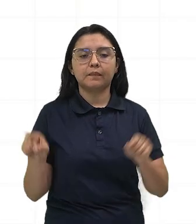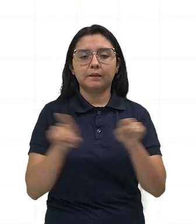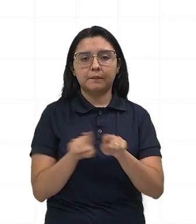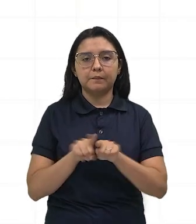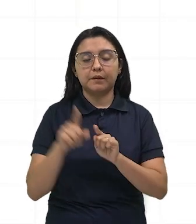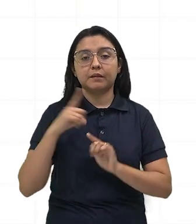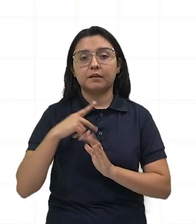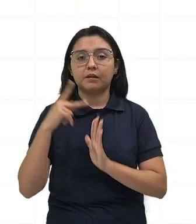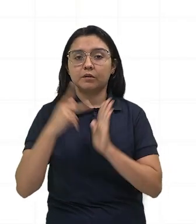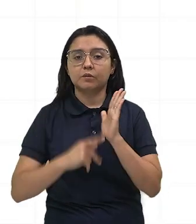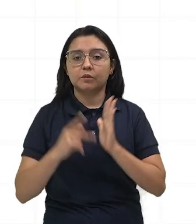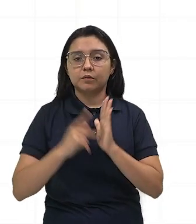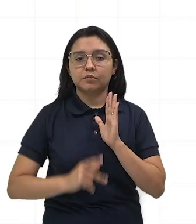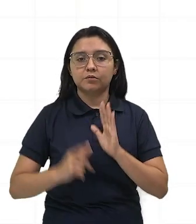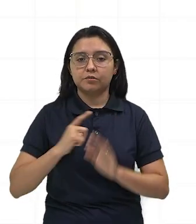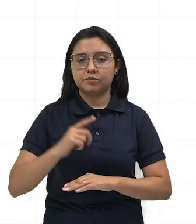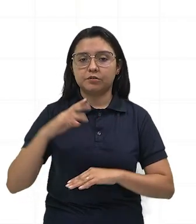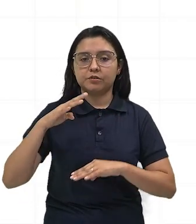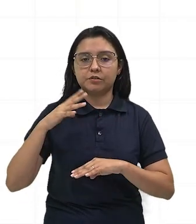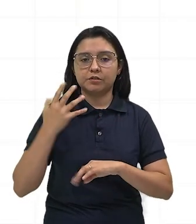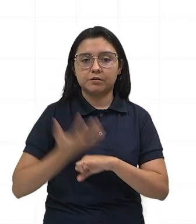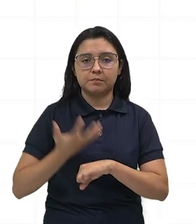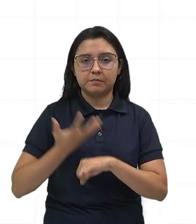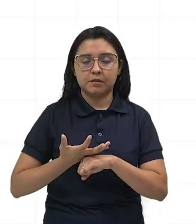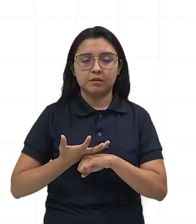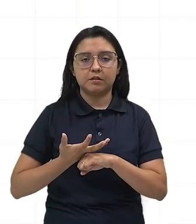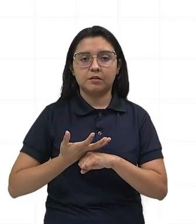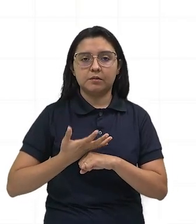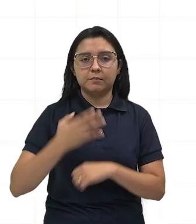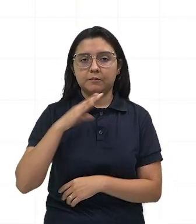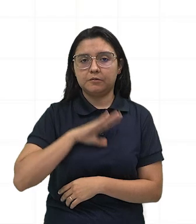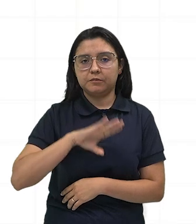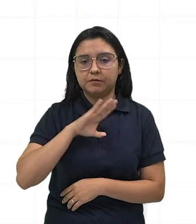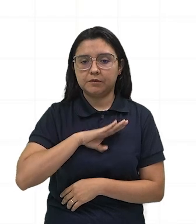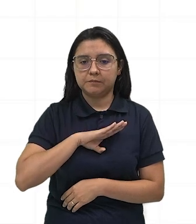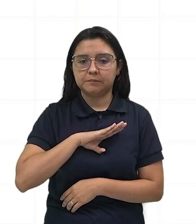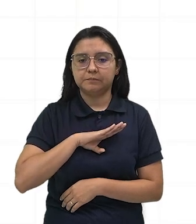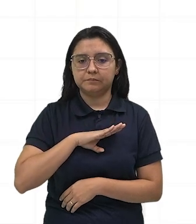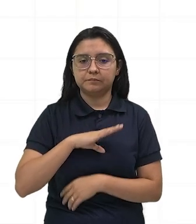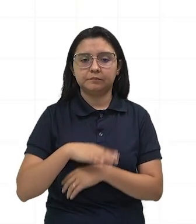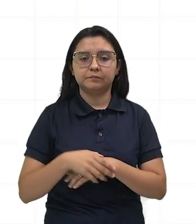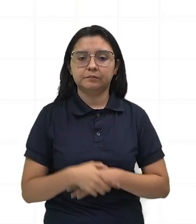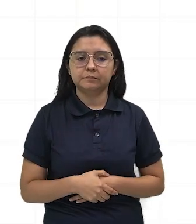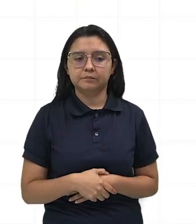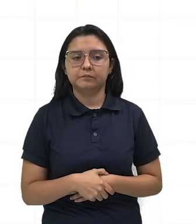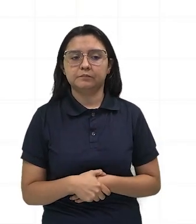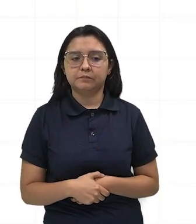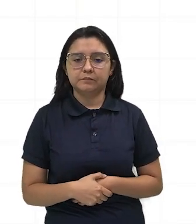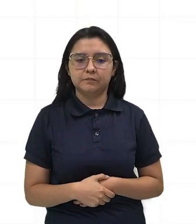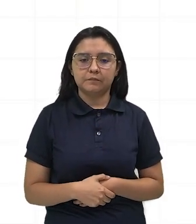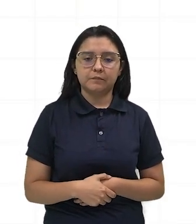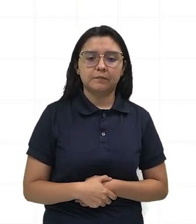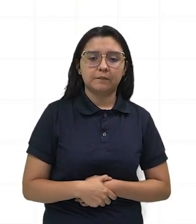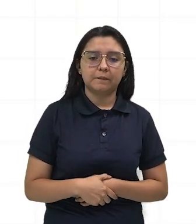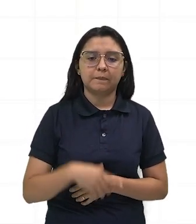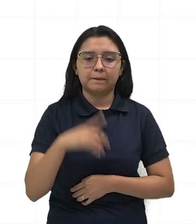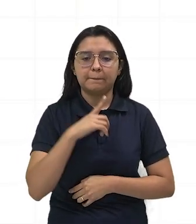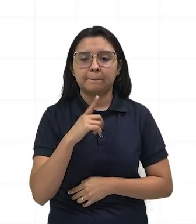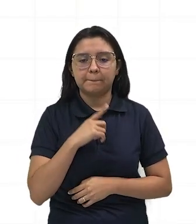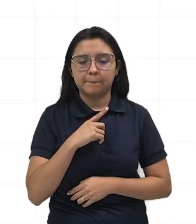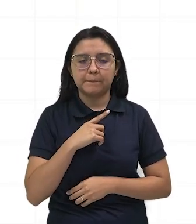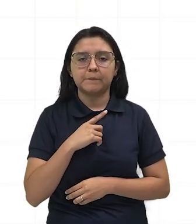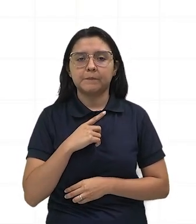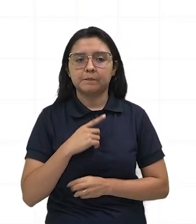portuguesa, tá? Do trimestre. Então, ele teve aqui a cada mês